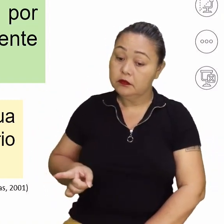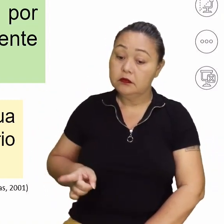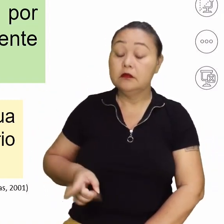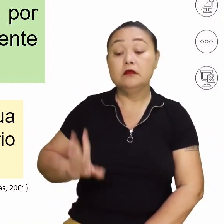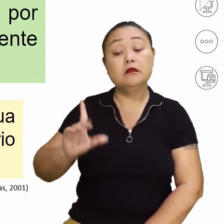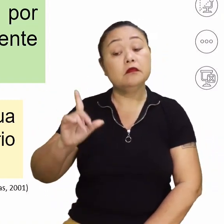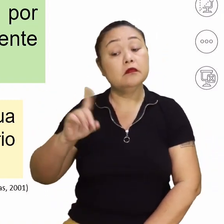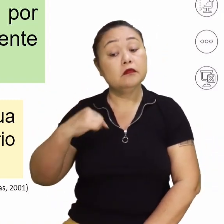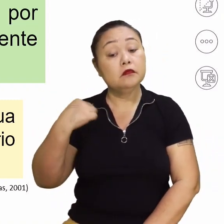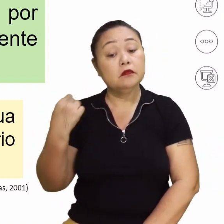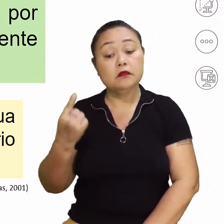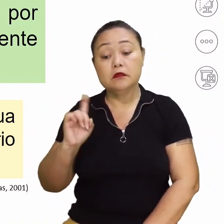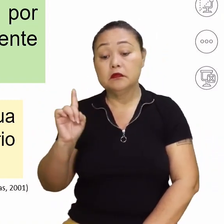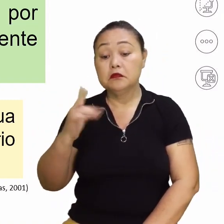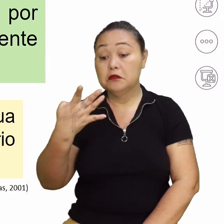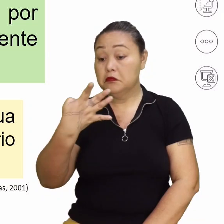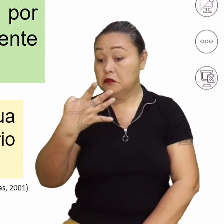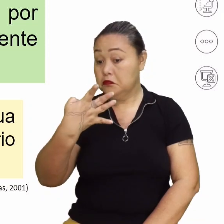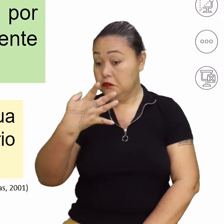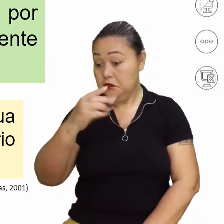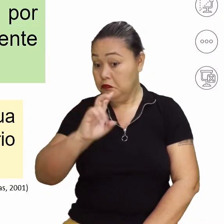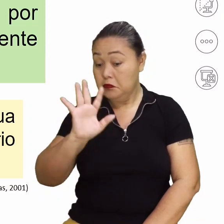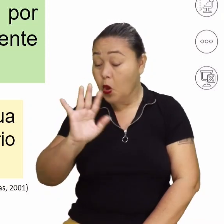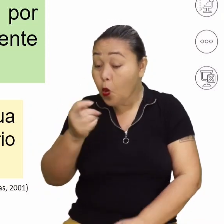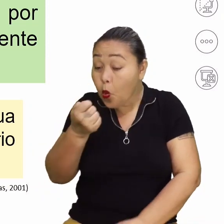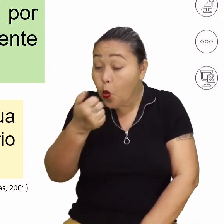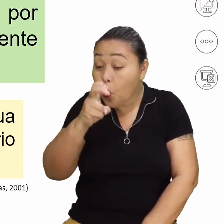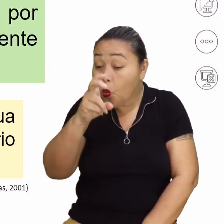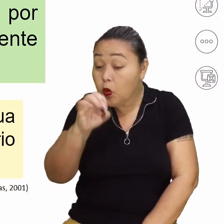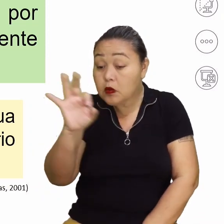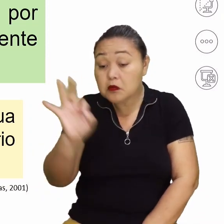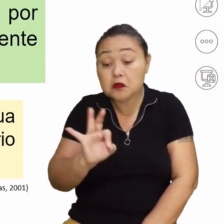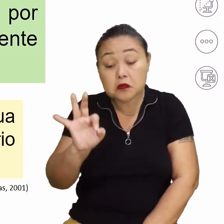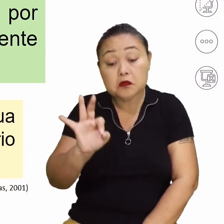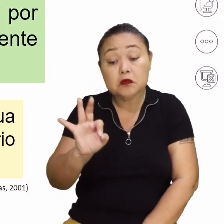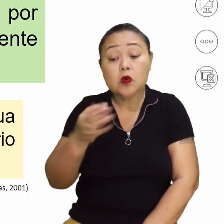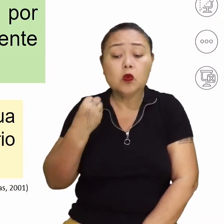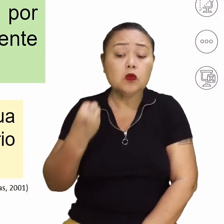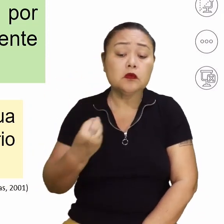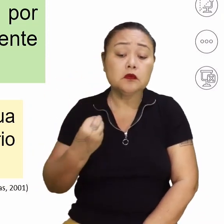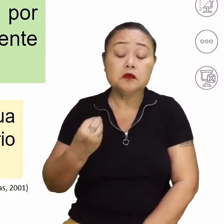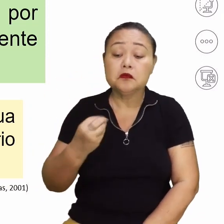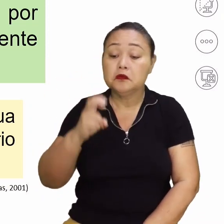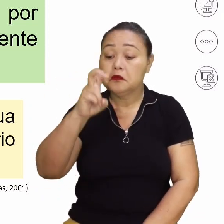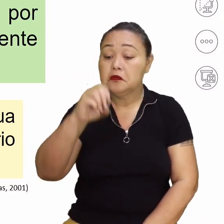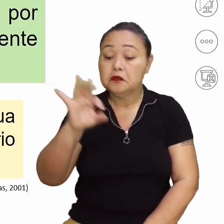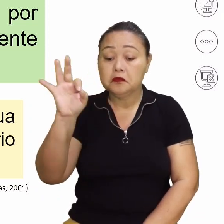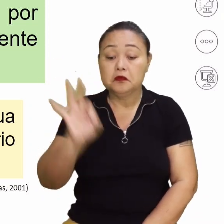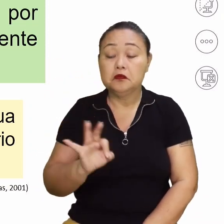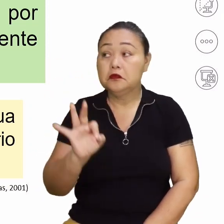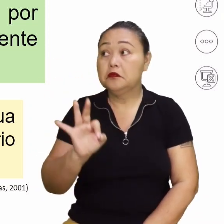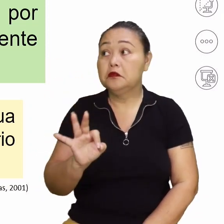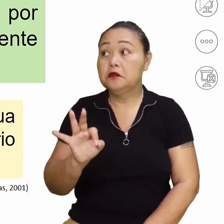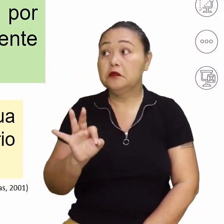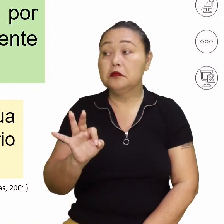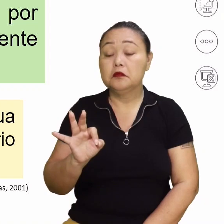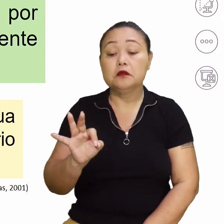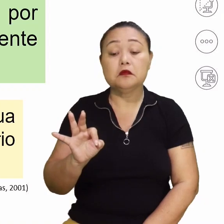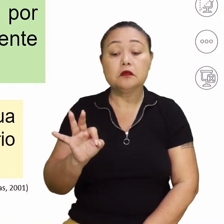Então nós não somos nem cinquenta por cento e Como assim professor Nós não somos cinquenta por cento